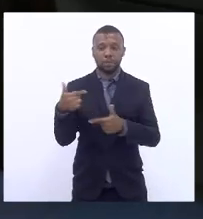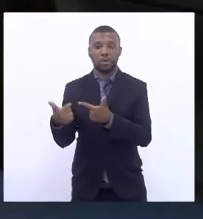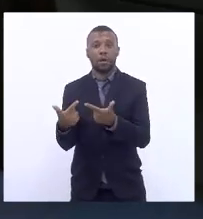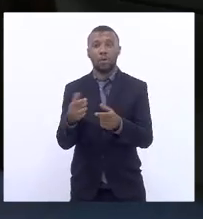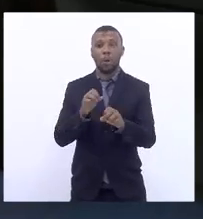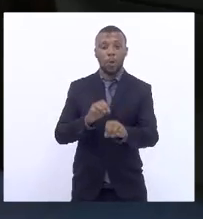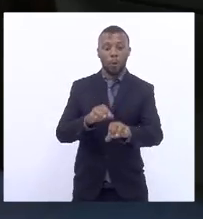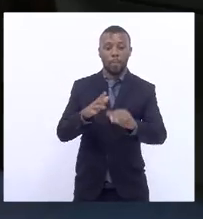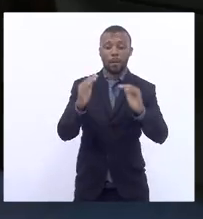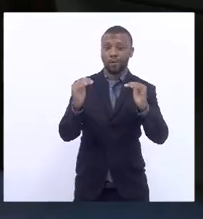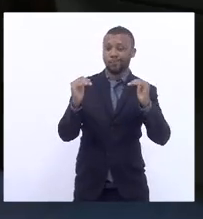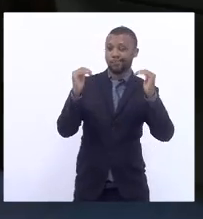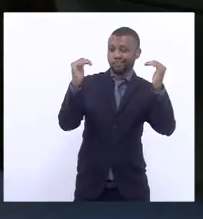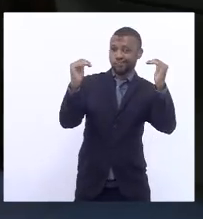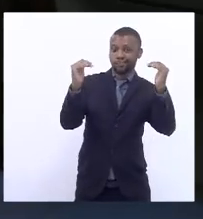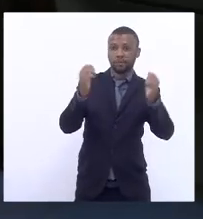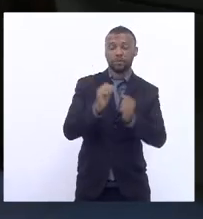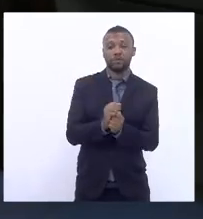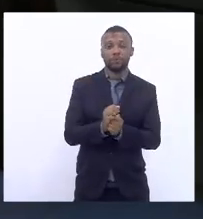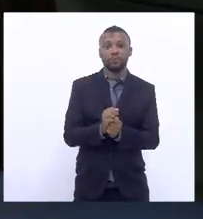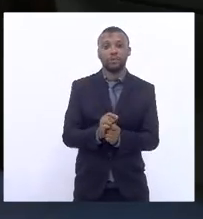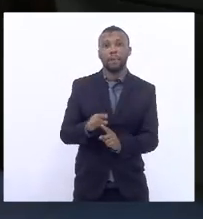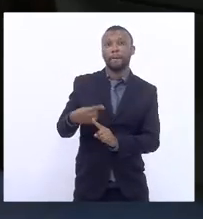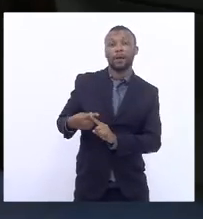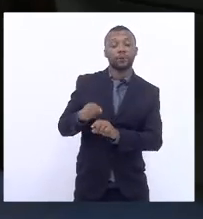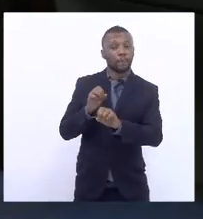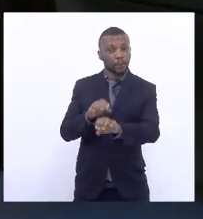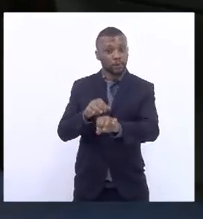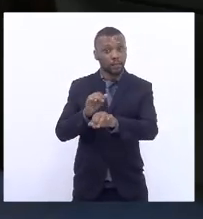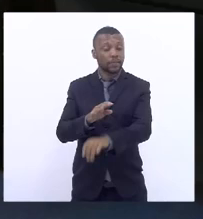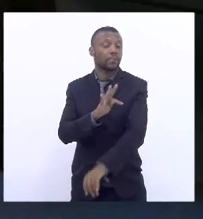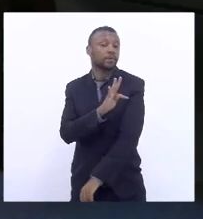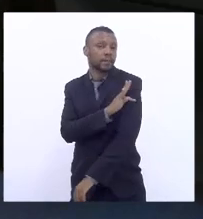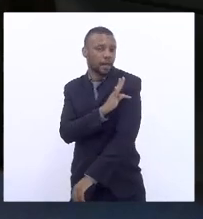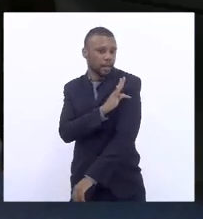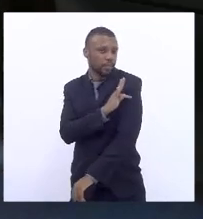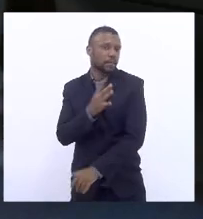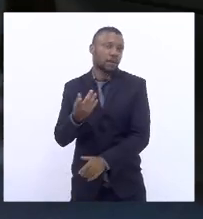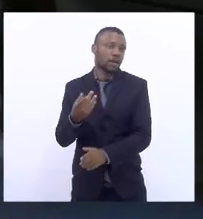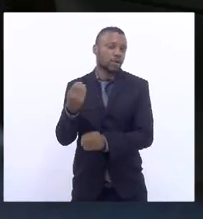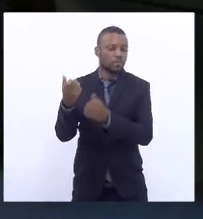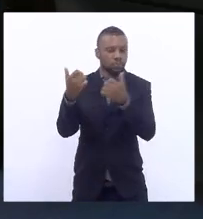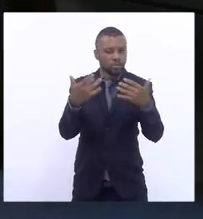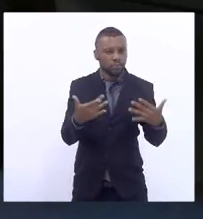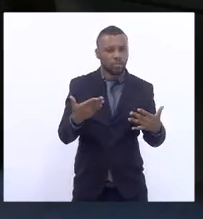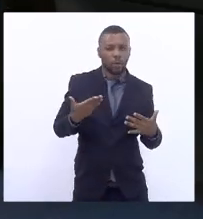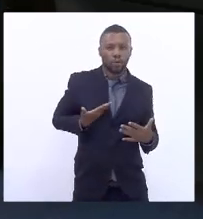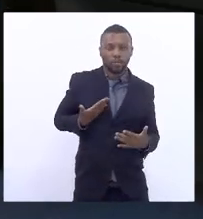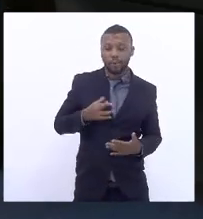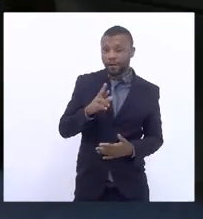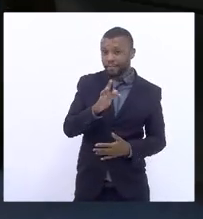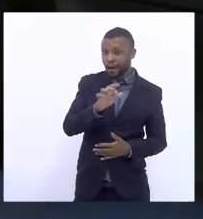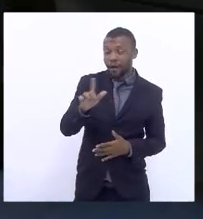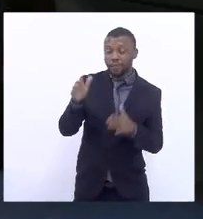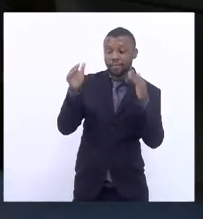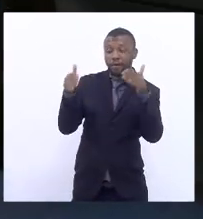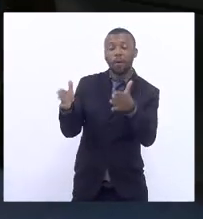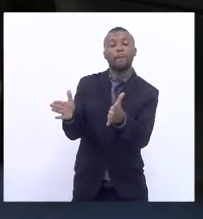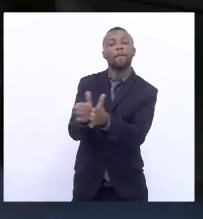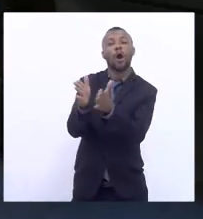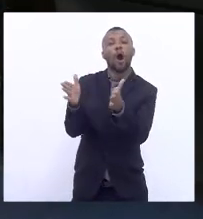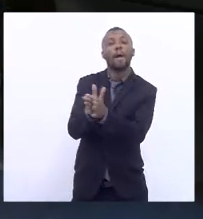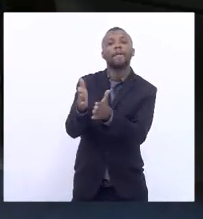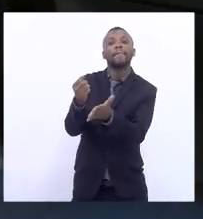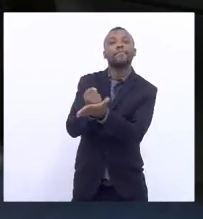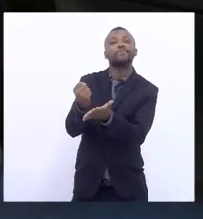e elitista e uma educação técnica, como disse também nosso querido Rafael, para os pobres, para o mercado, mão